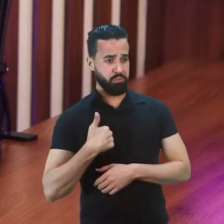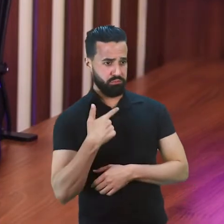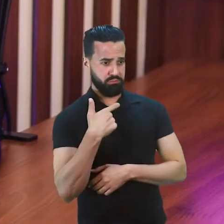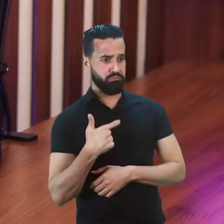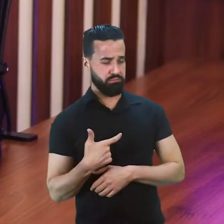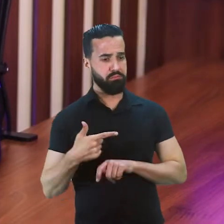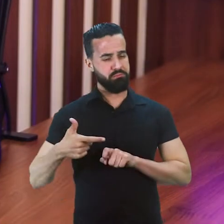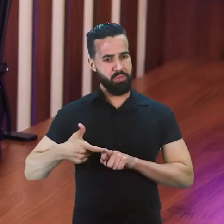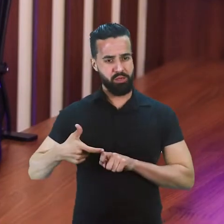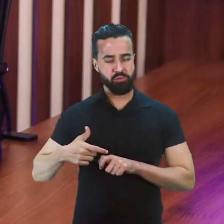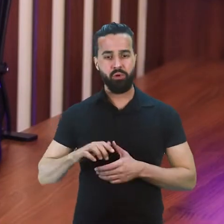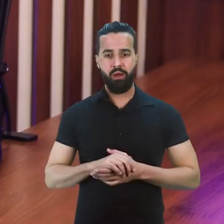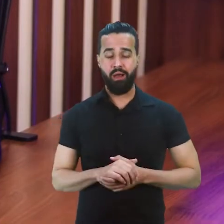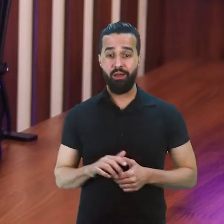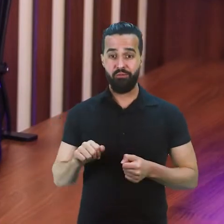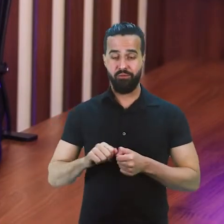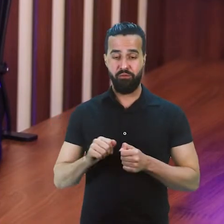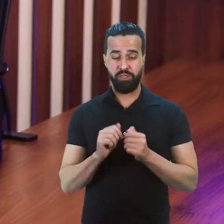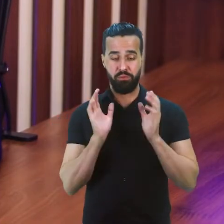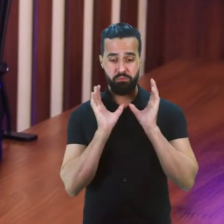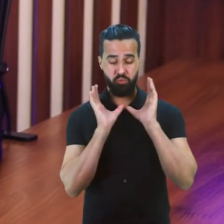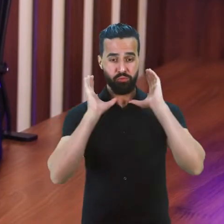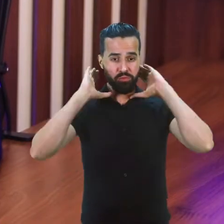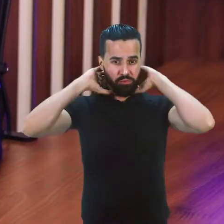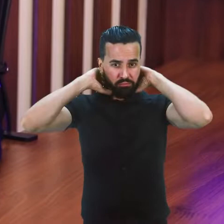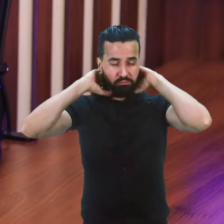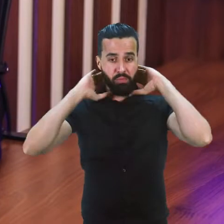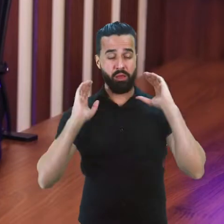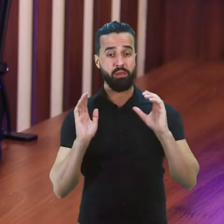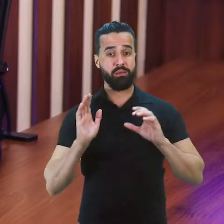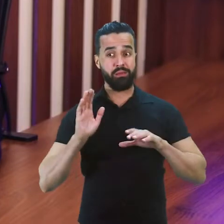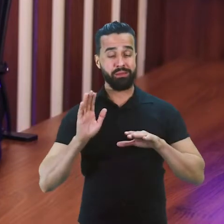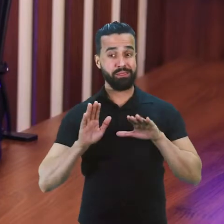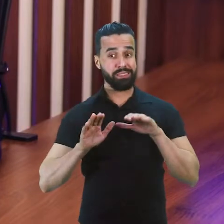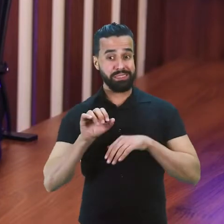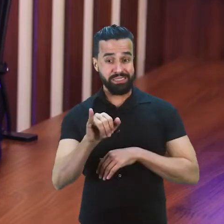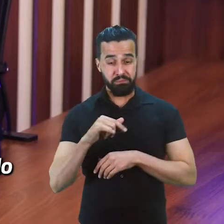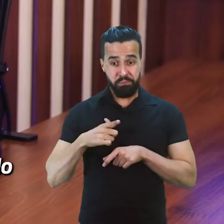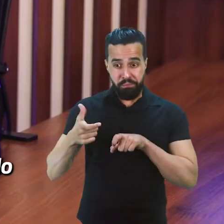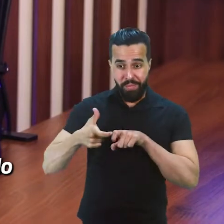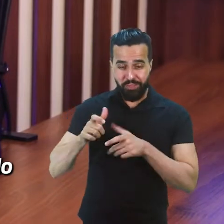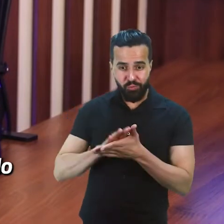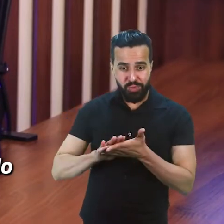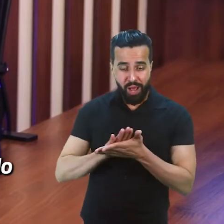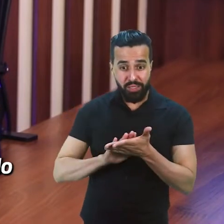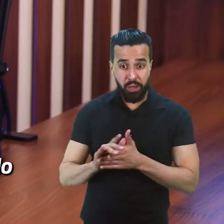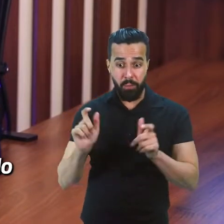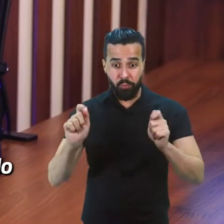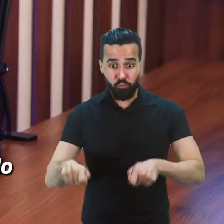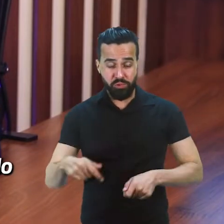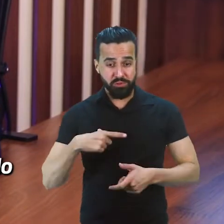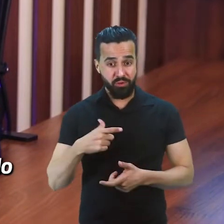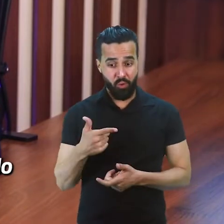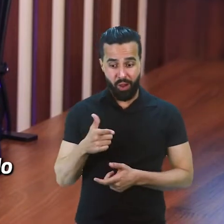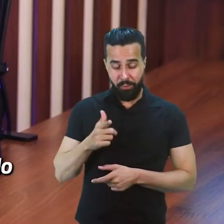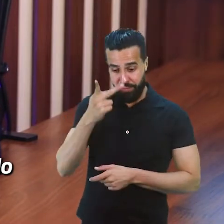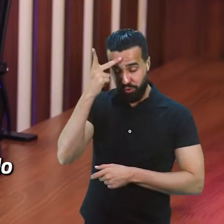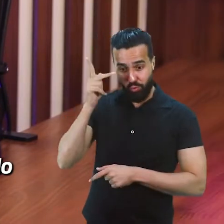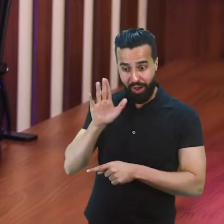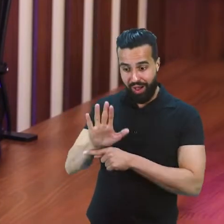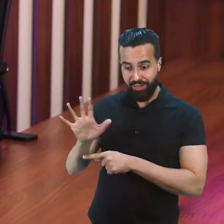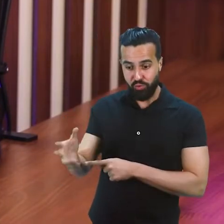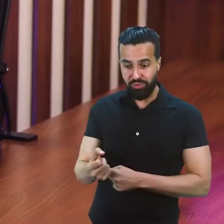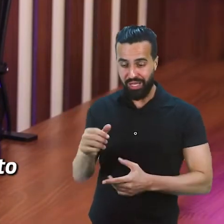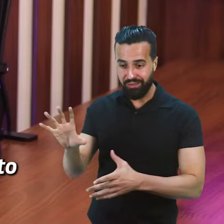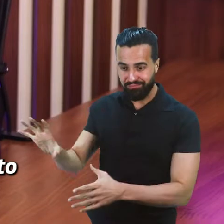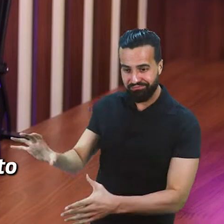me imobilizou, se ele não tivesse lá, o pessoal que estava trabalhando lá na pista teria me tirado do carro de qualquer forma, poderia ter agravado mais ainda a